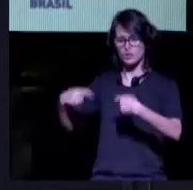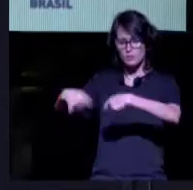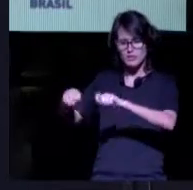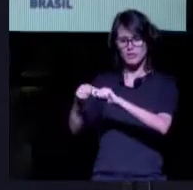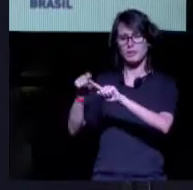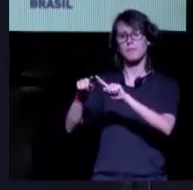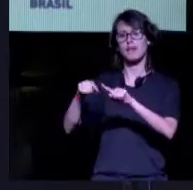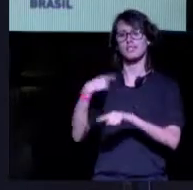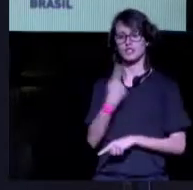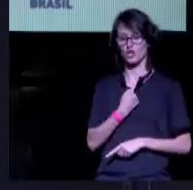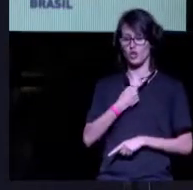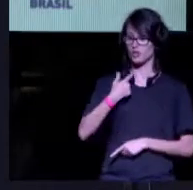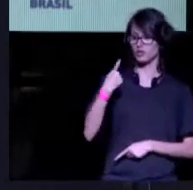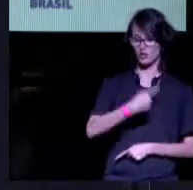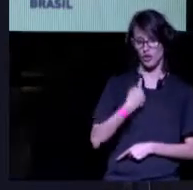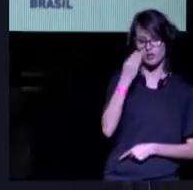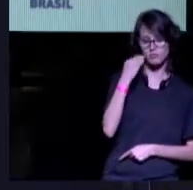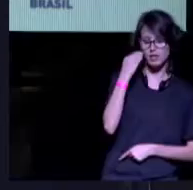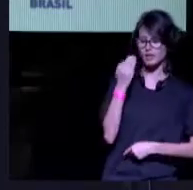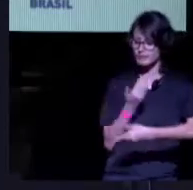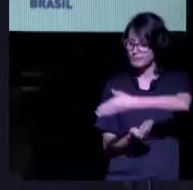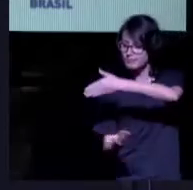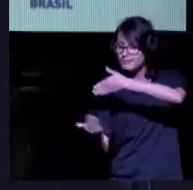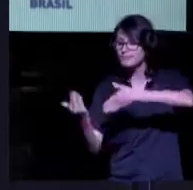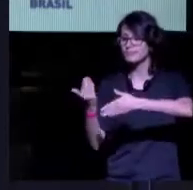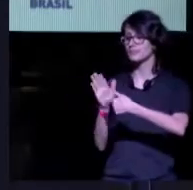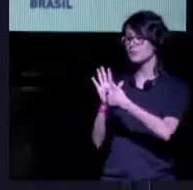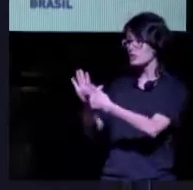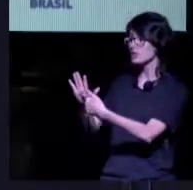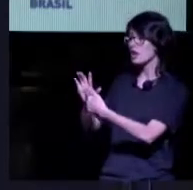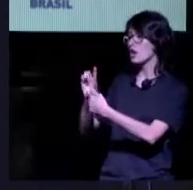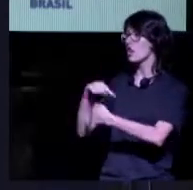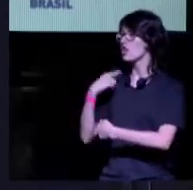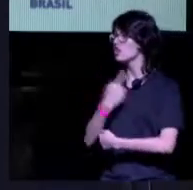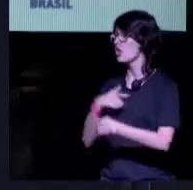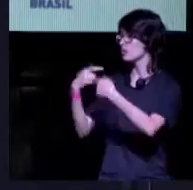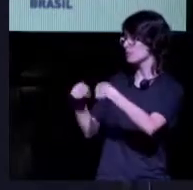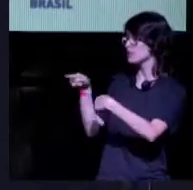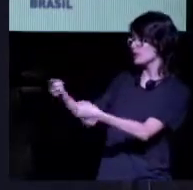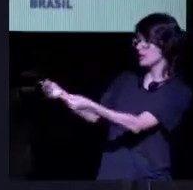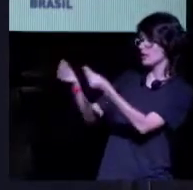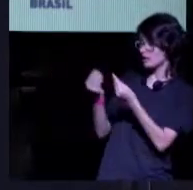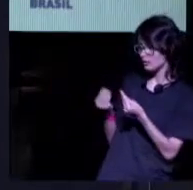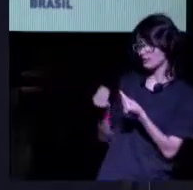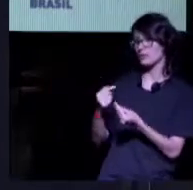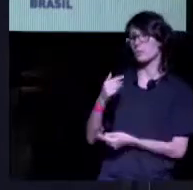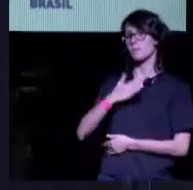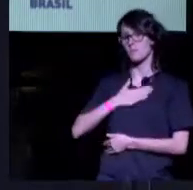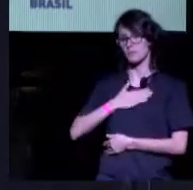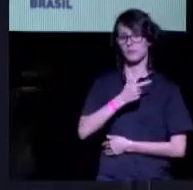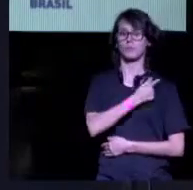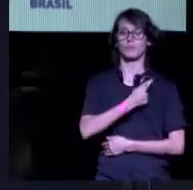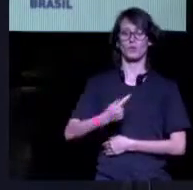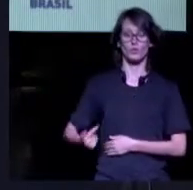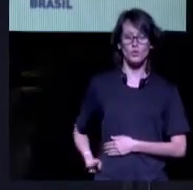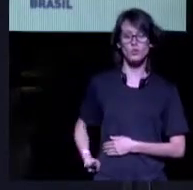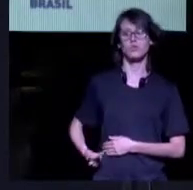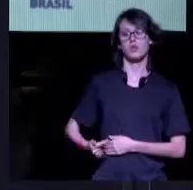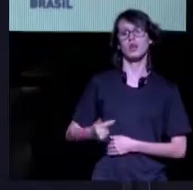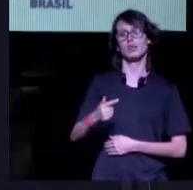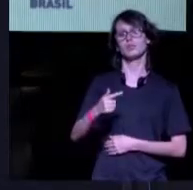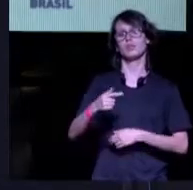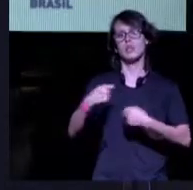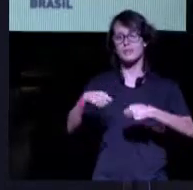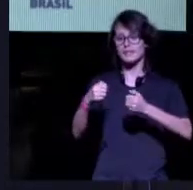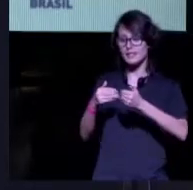compartilhar nossa experiência e dizer o que é que a gente precisa do governo então pra mim o governo poder público deveria